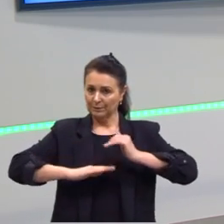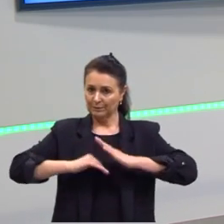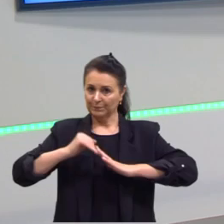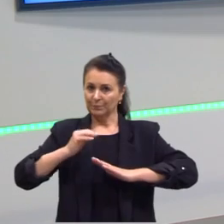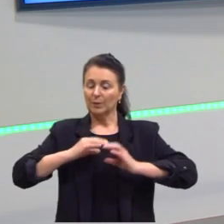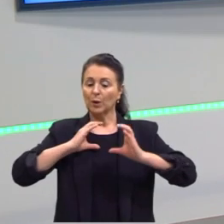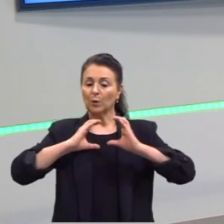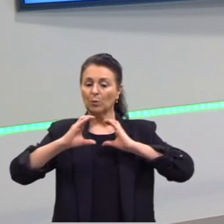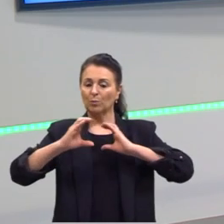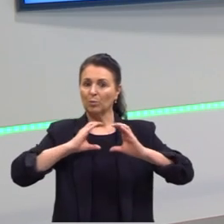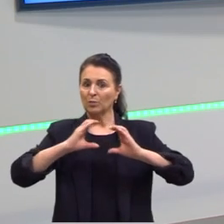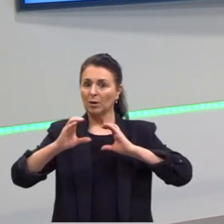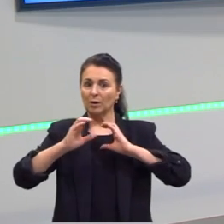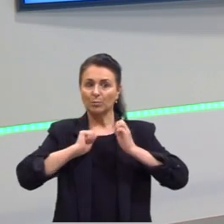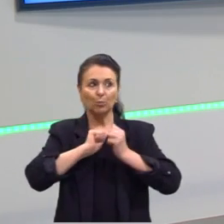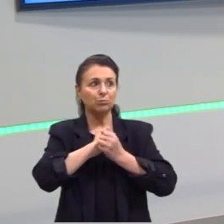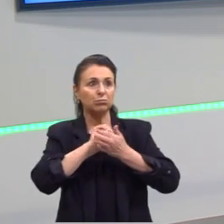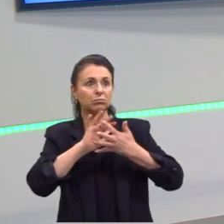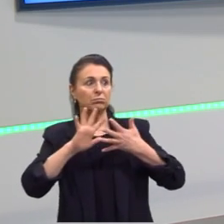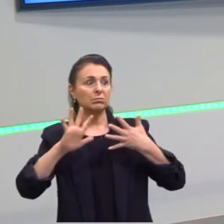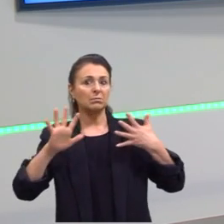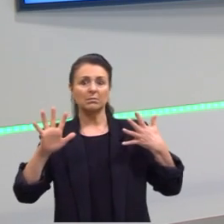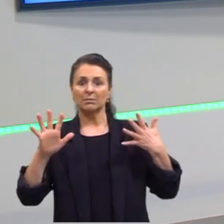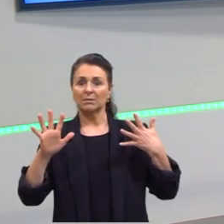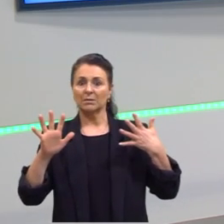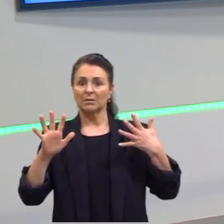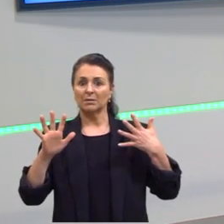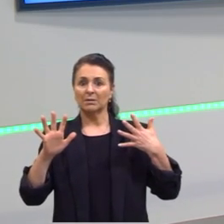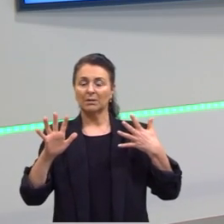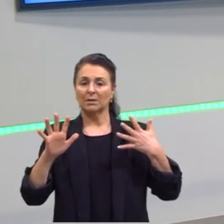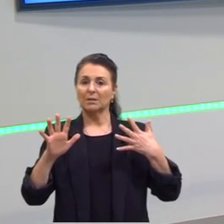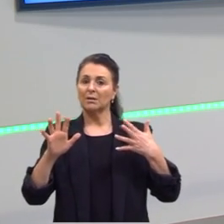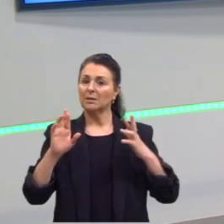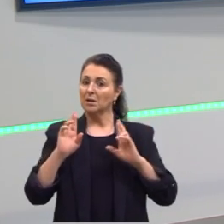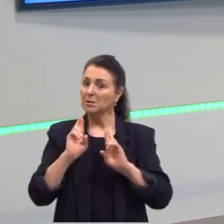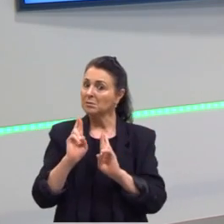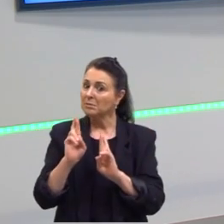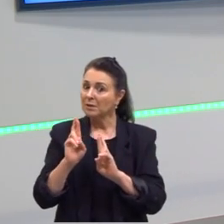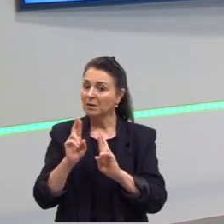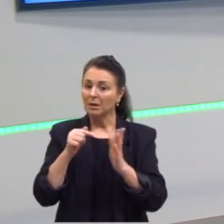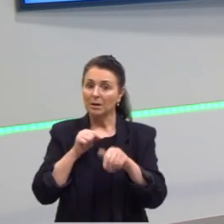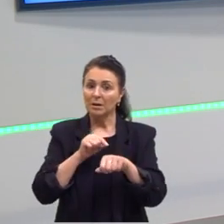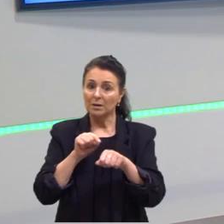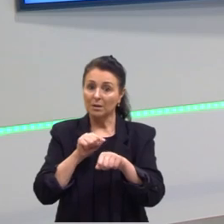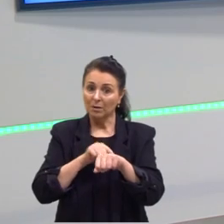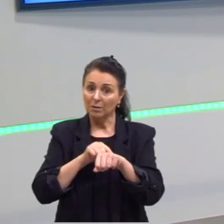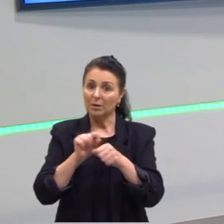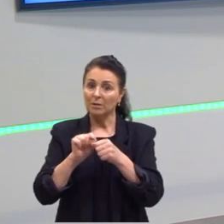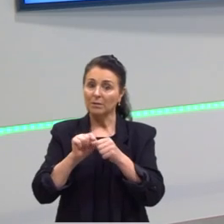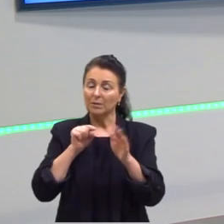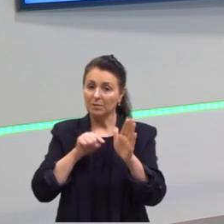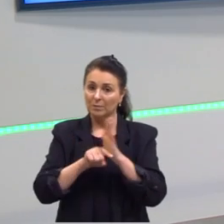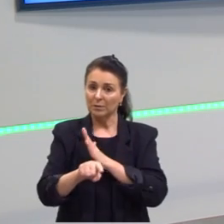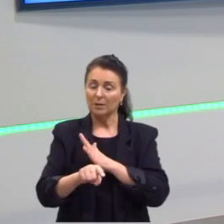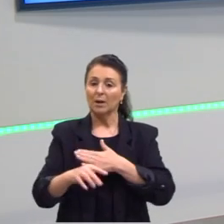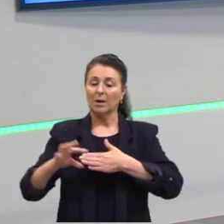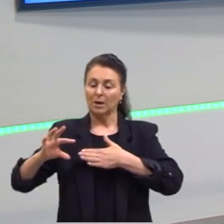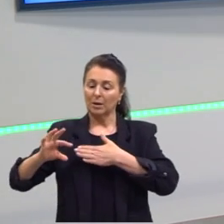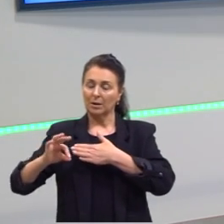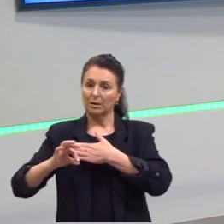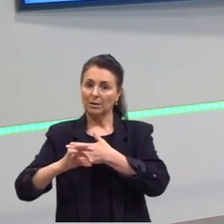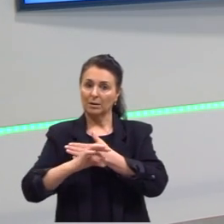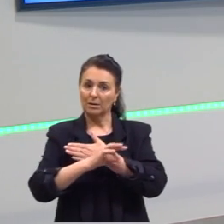a comunicação Não seguiu a ordem que era a esperada a coerência